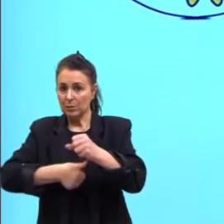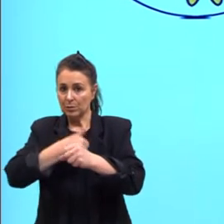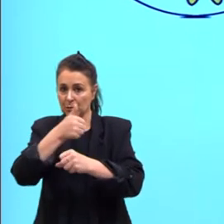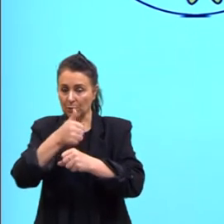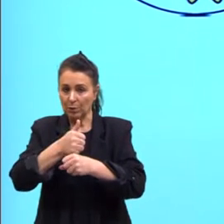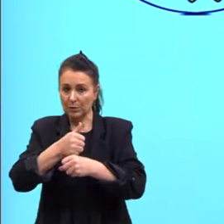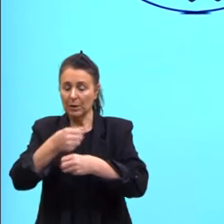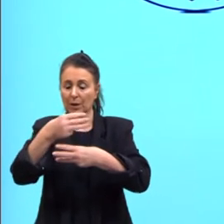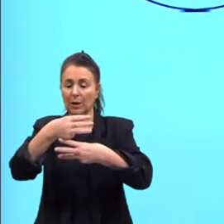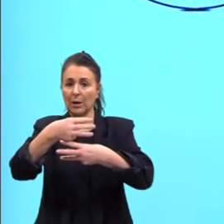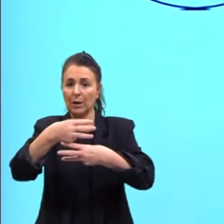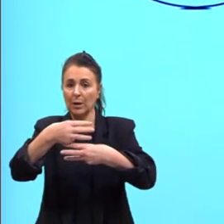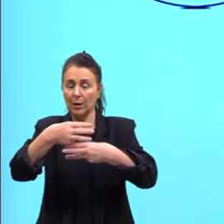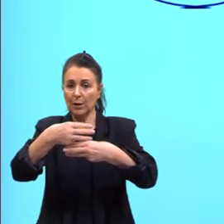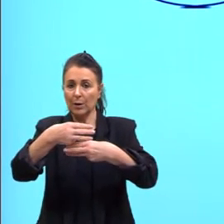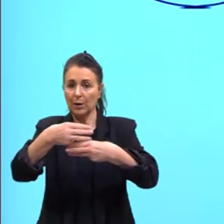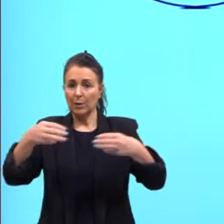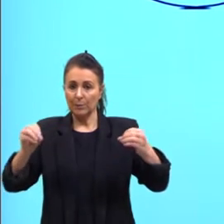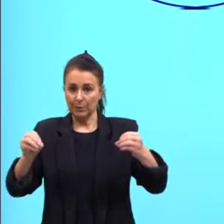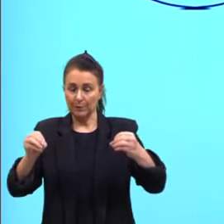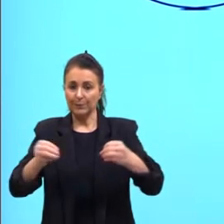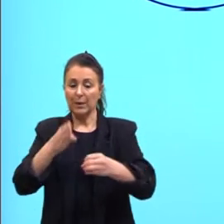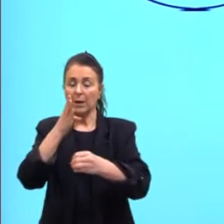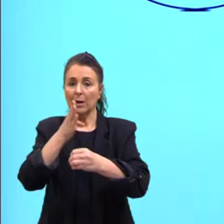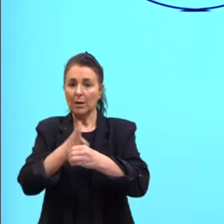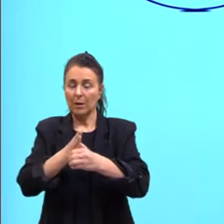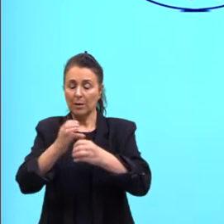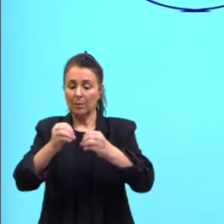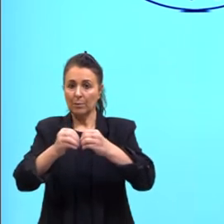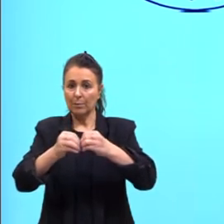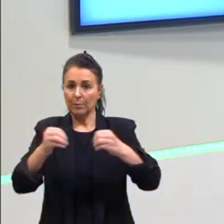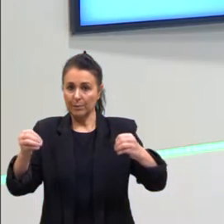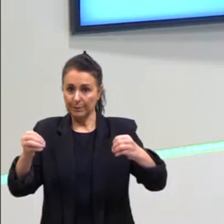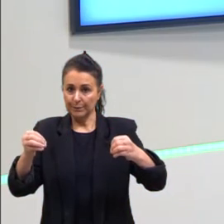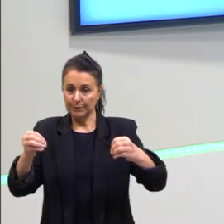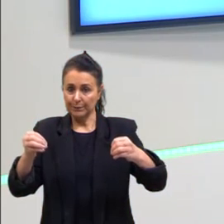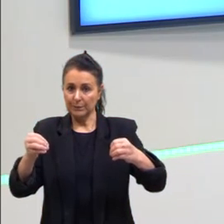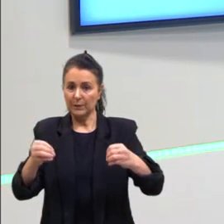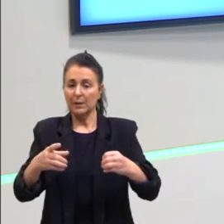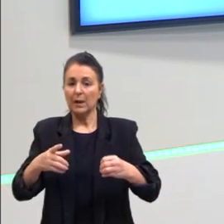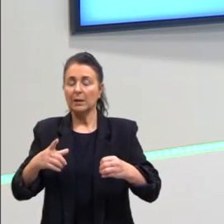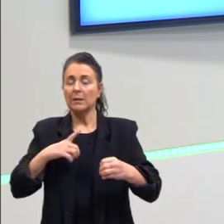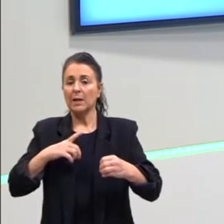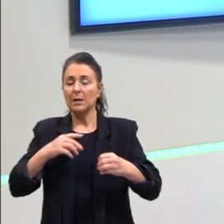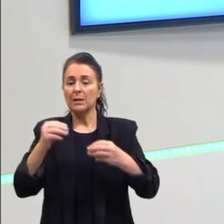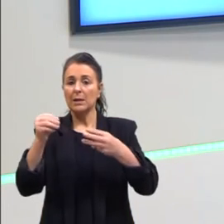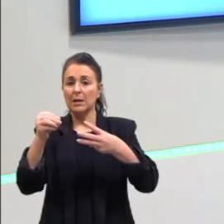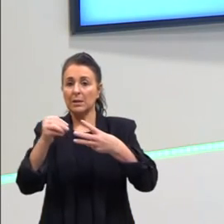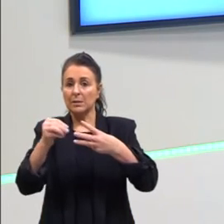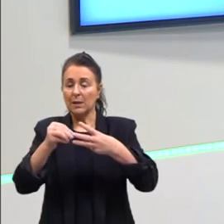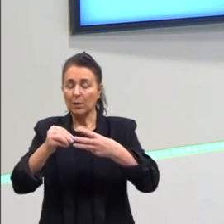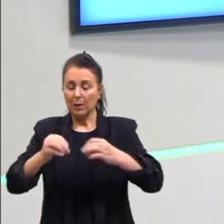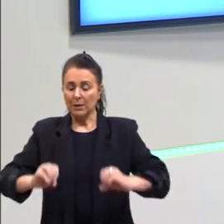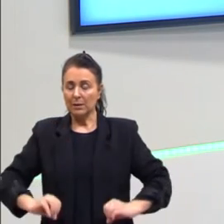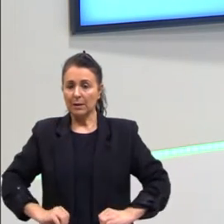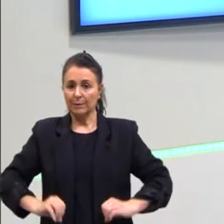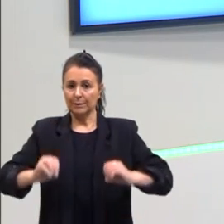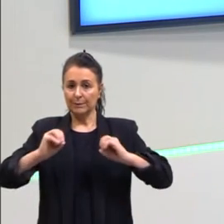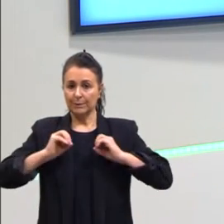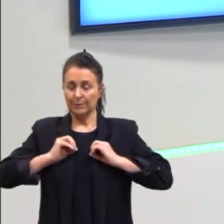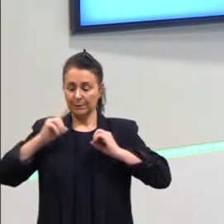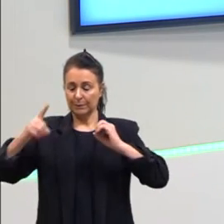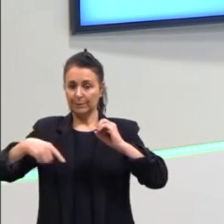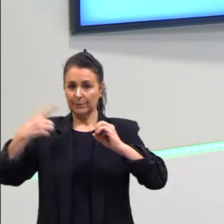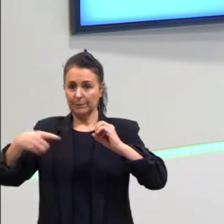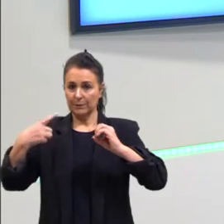a mitose e a meiose ela ocorre em células da médicas em células sexuais né que a